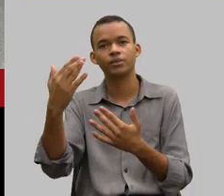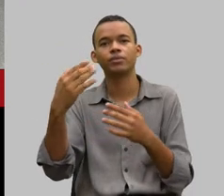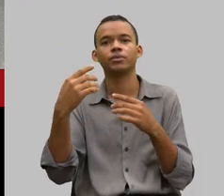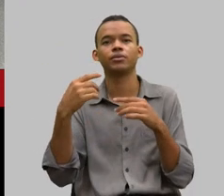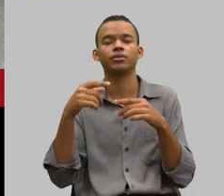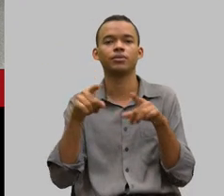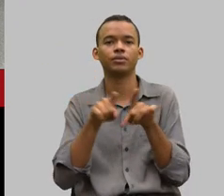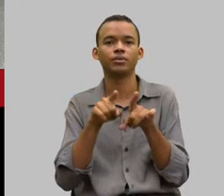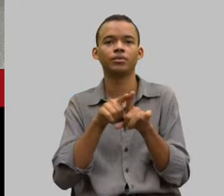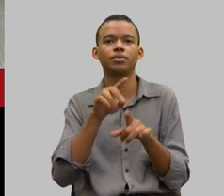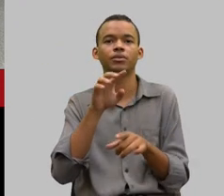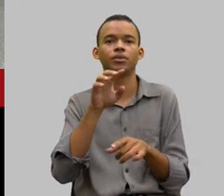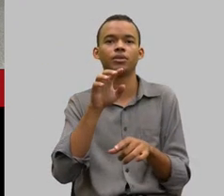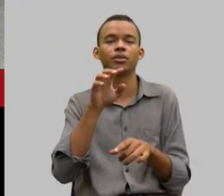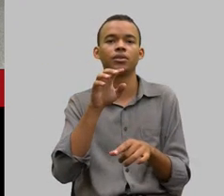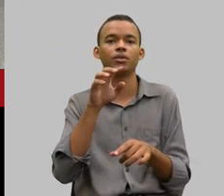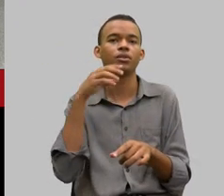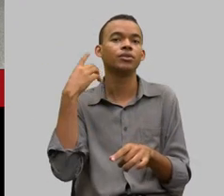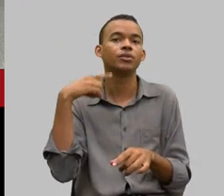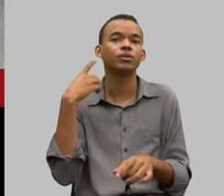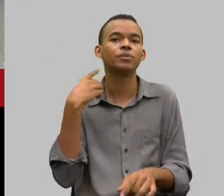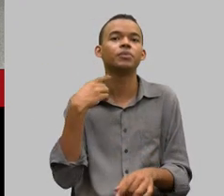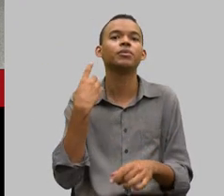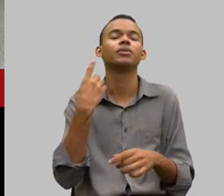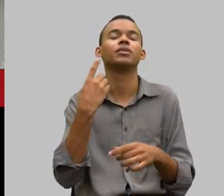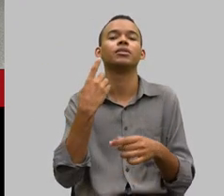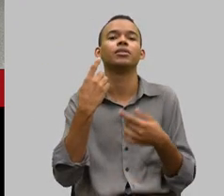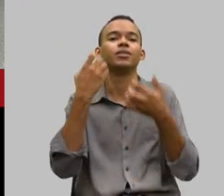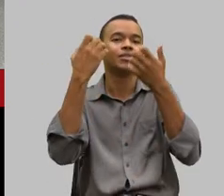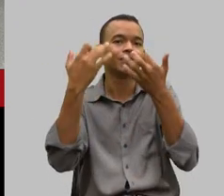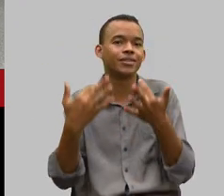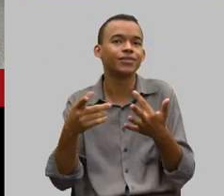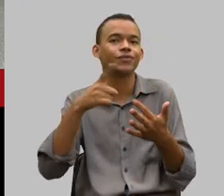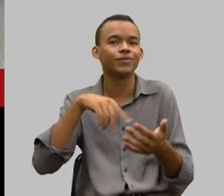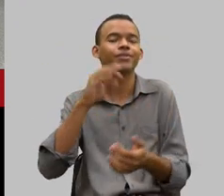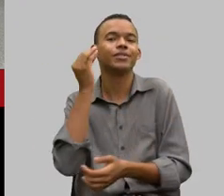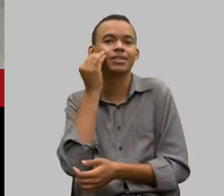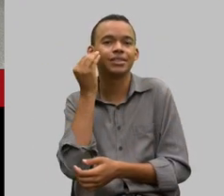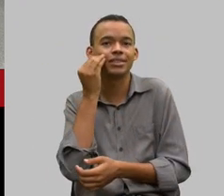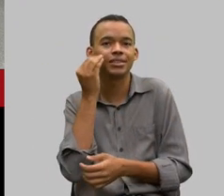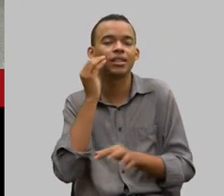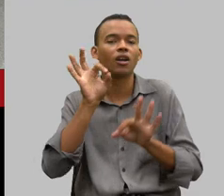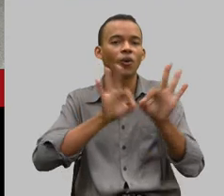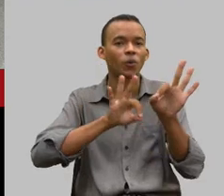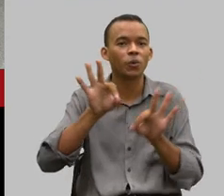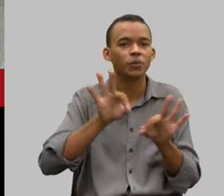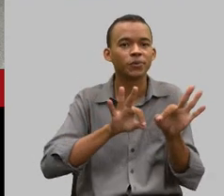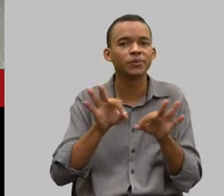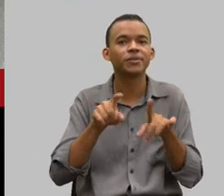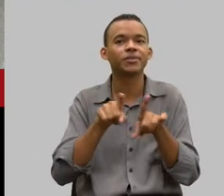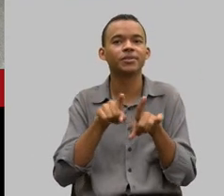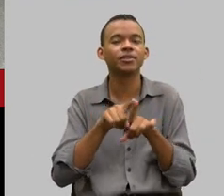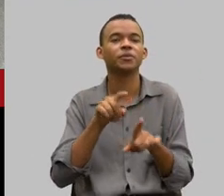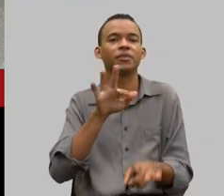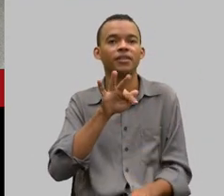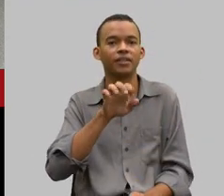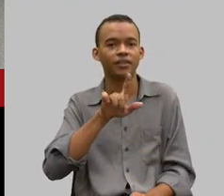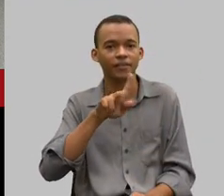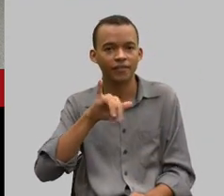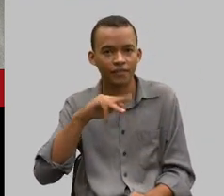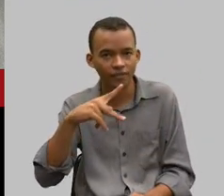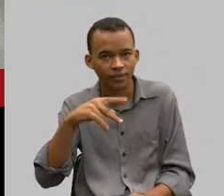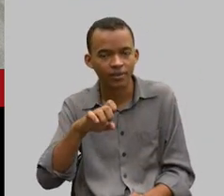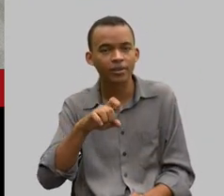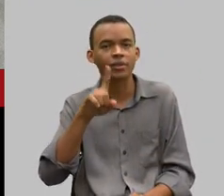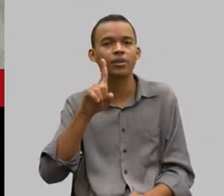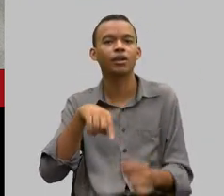le Deputado Enes dizer que a gente tem tentado melhorar assim essa questão das emendas Felipe que tá ali nosso subsecretário é um craque a equipe